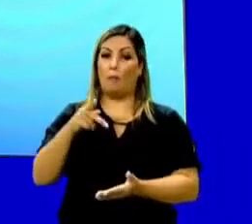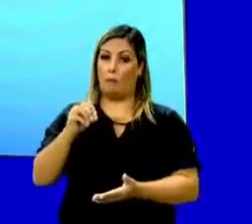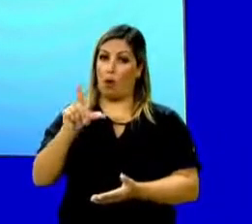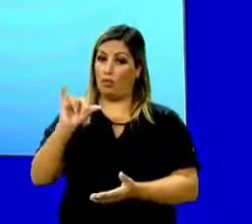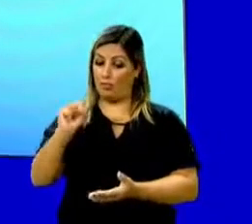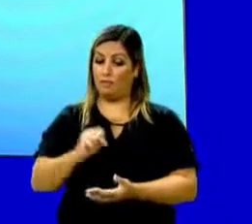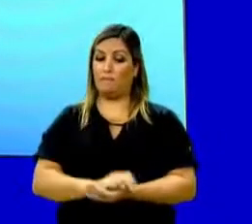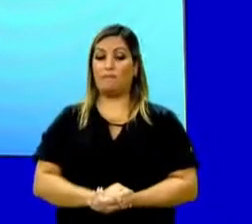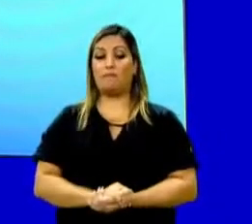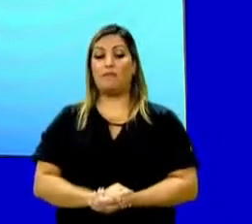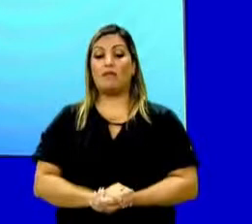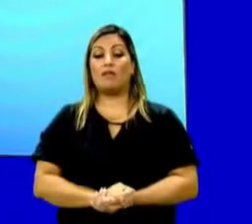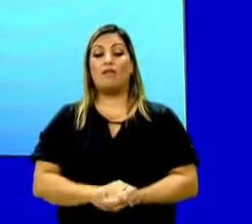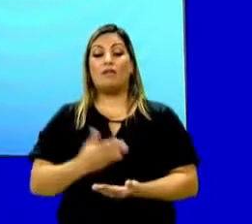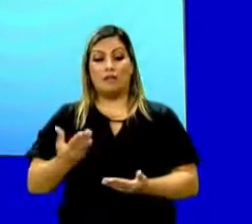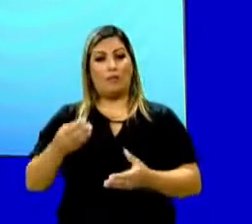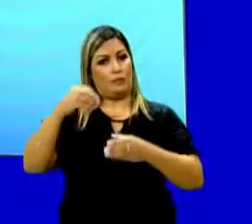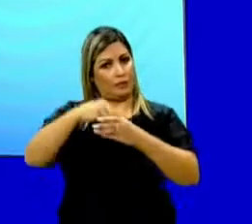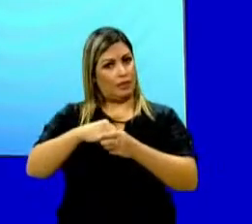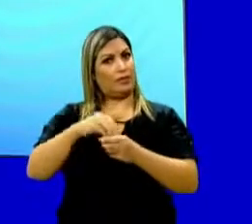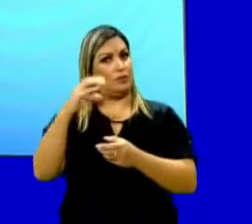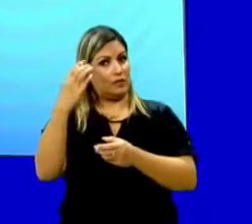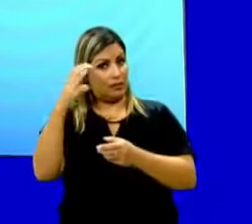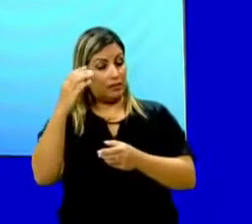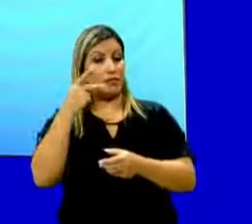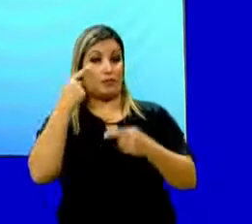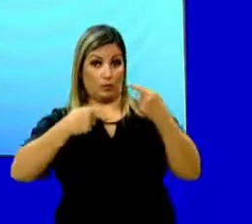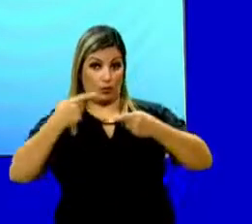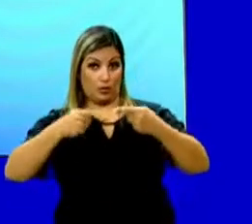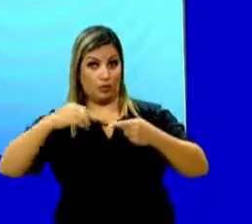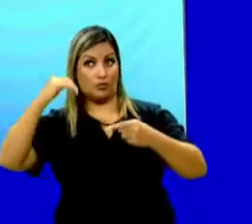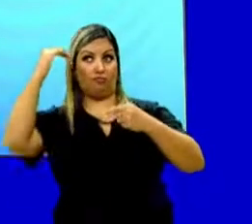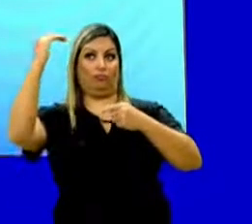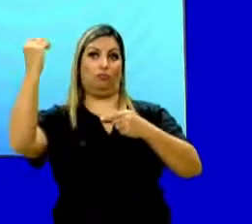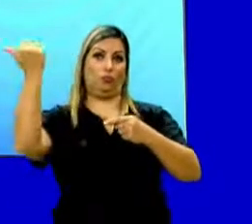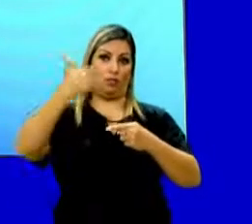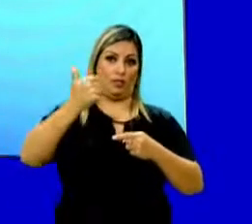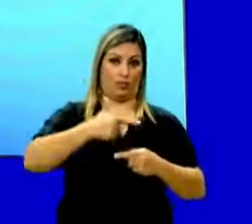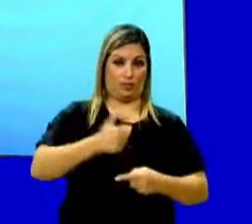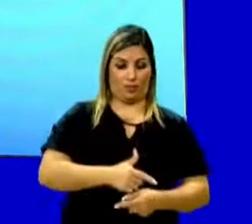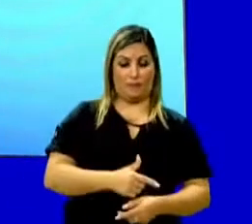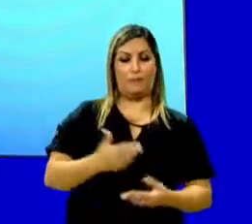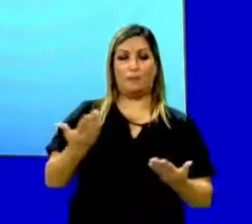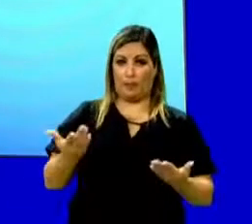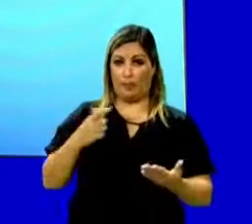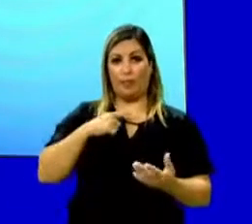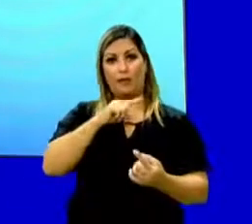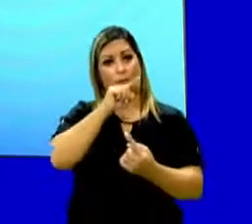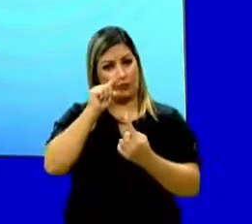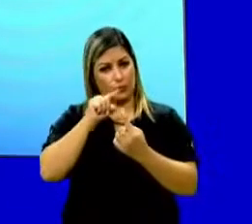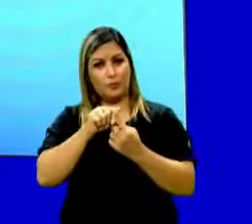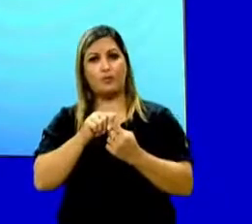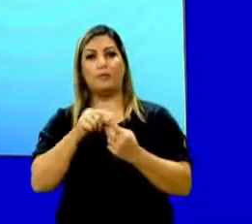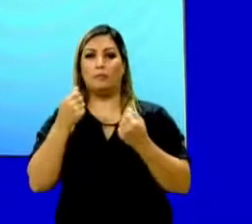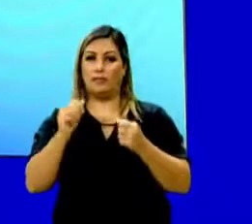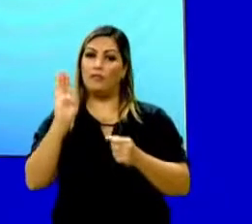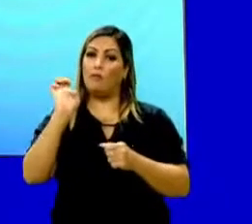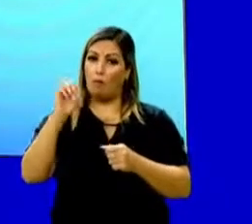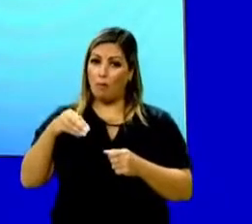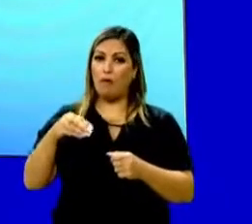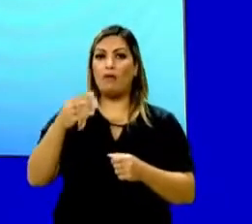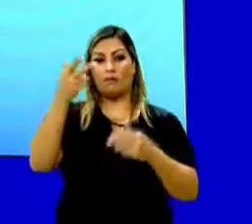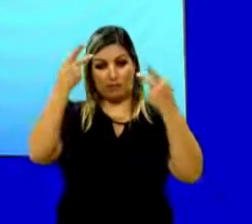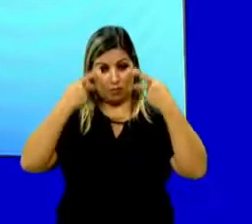ciência política inclui a finalidade das demais, e então essa finalidade deve ser o bem